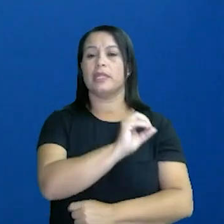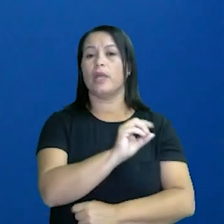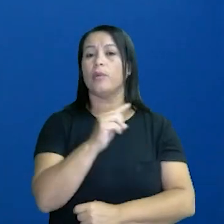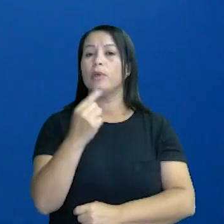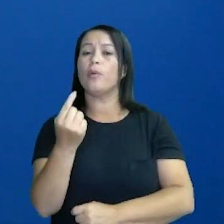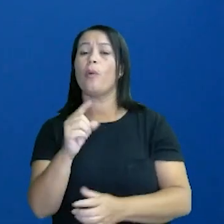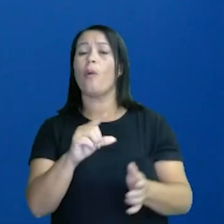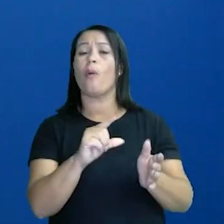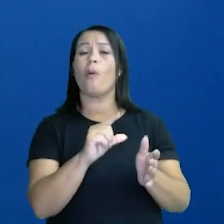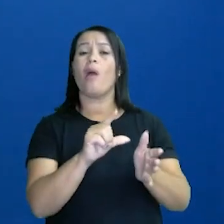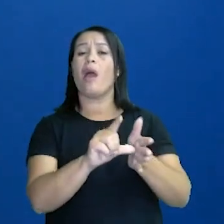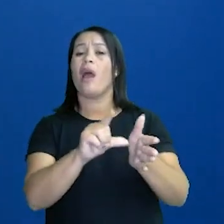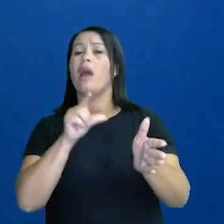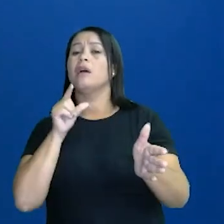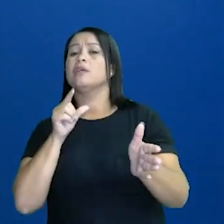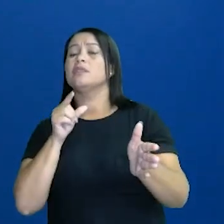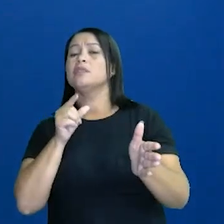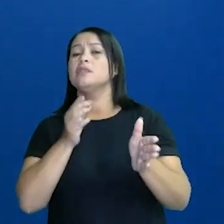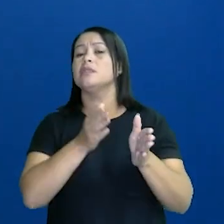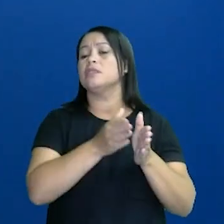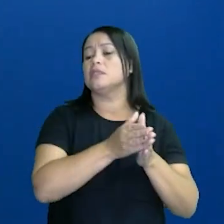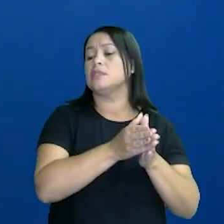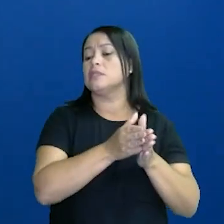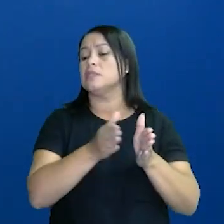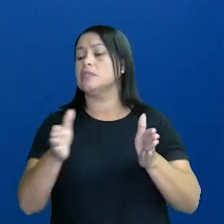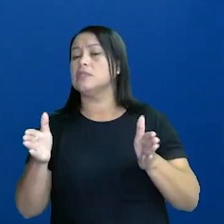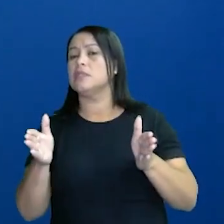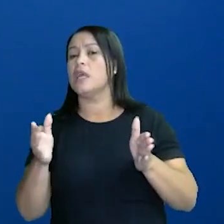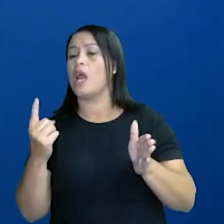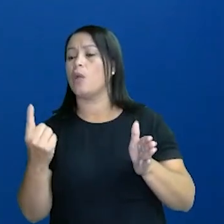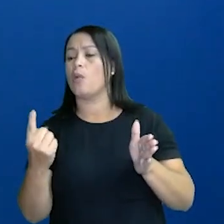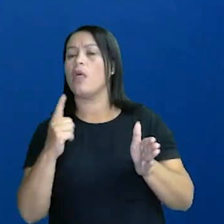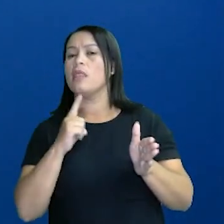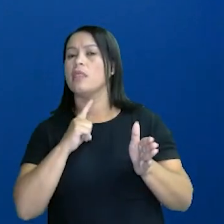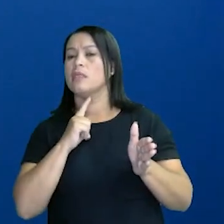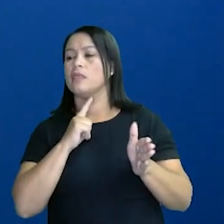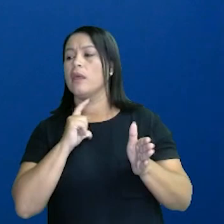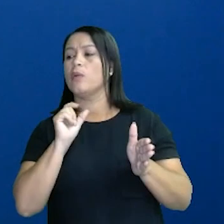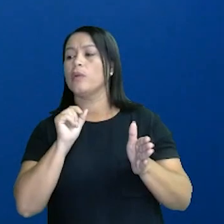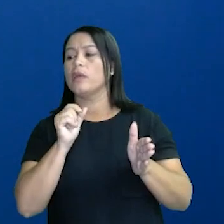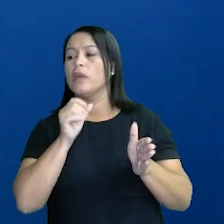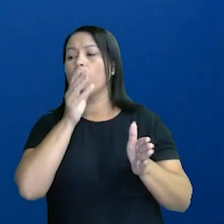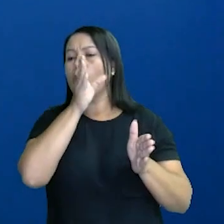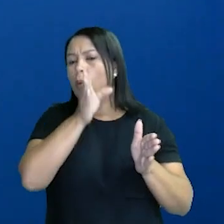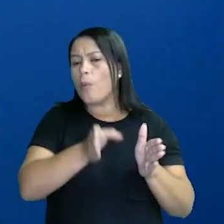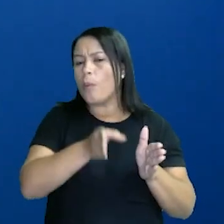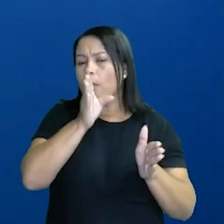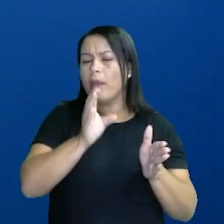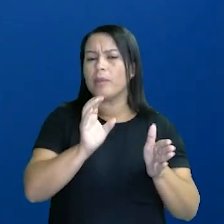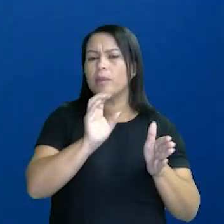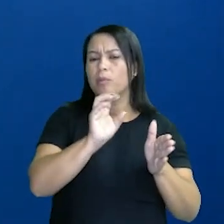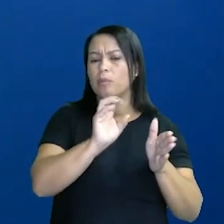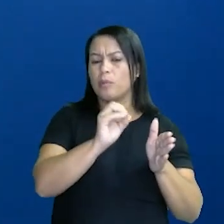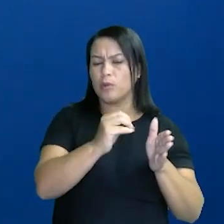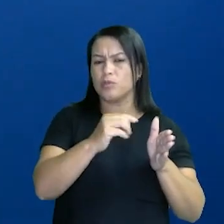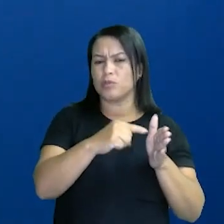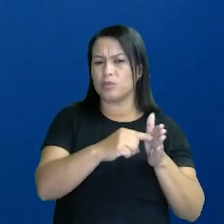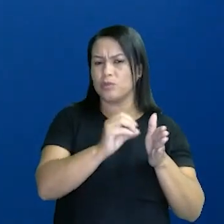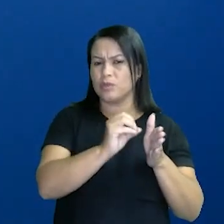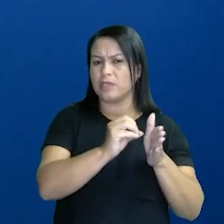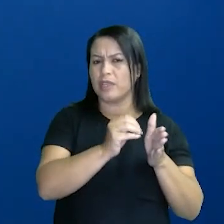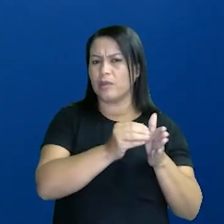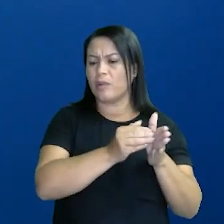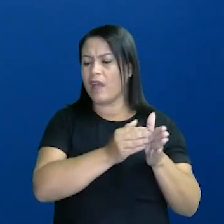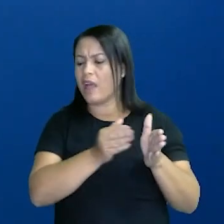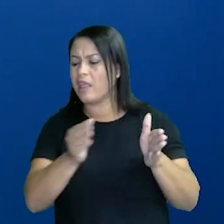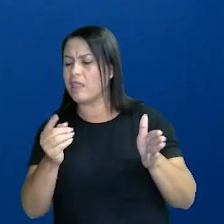Antes de chegar no 1 aqui, ele tem um meio, não tem? O 0, depois do 0 já vai chegar no 1?